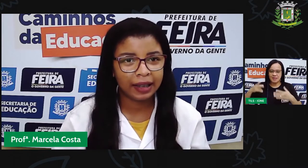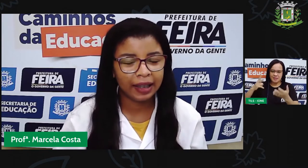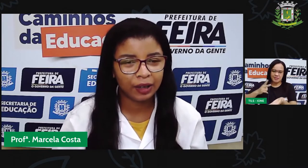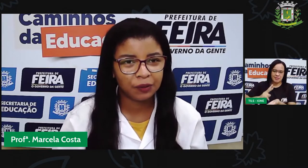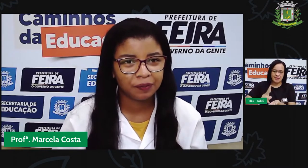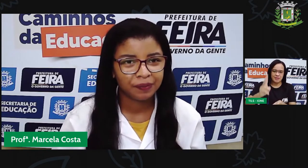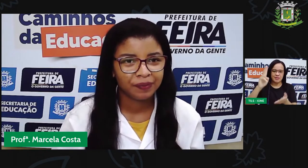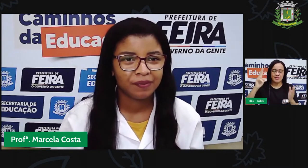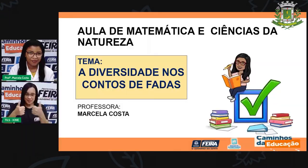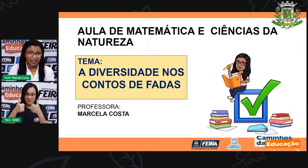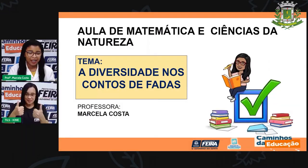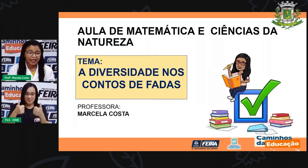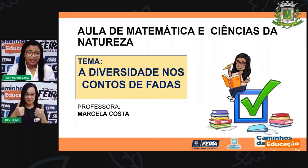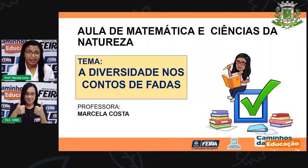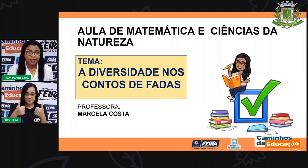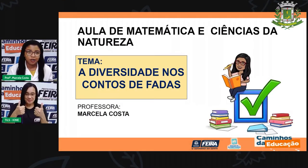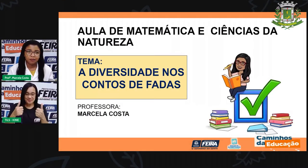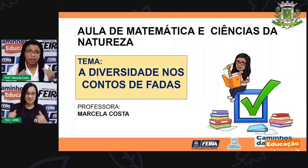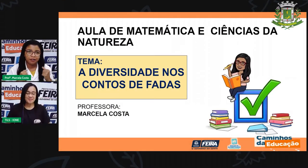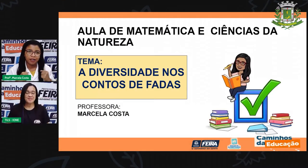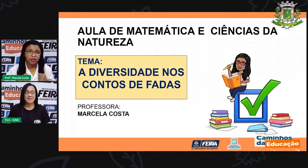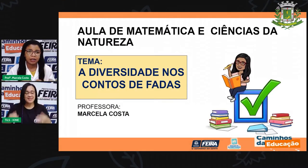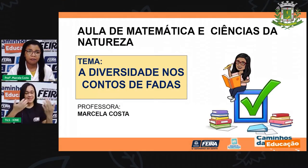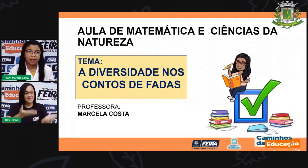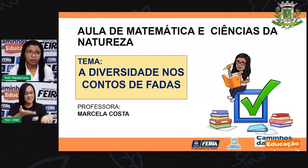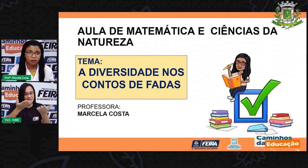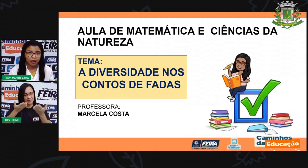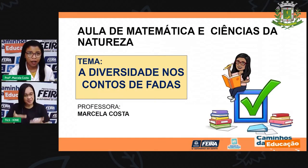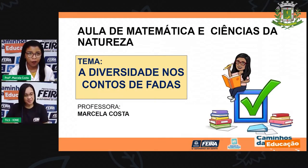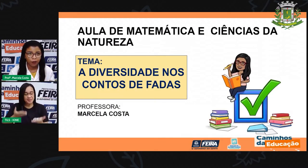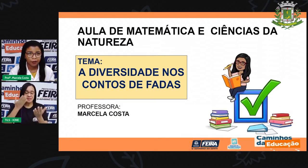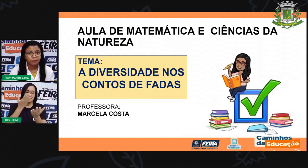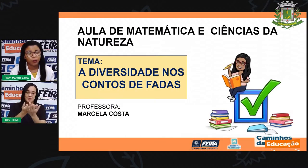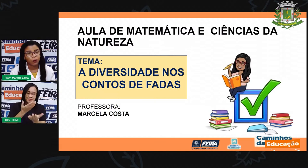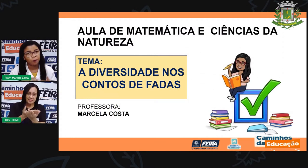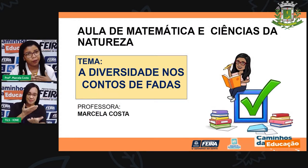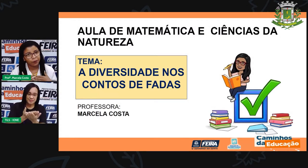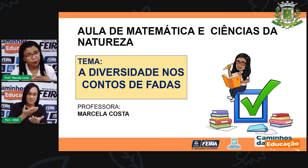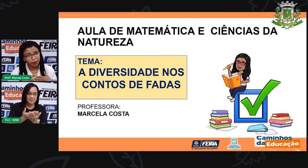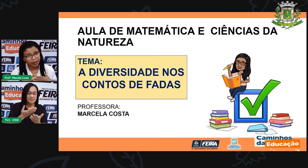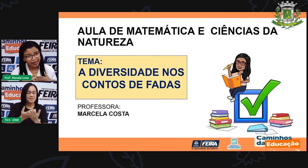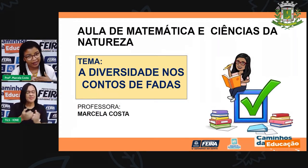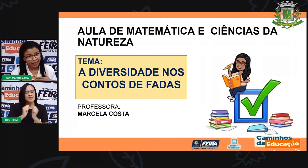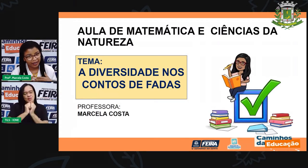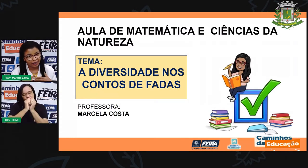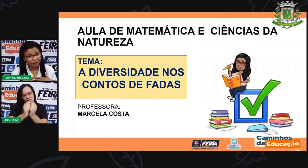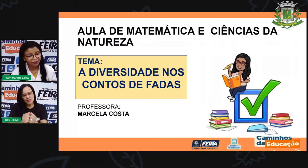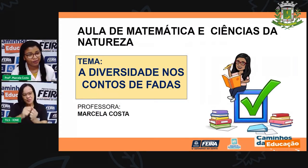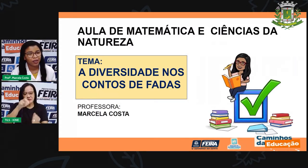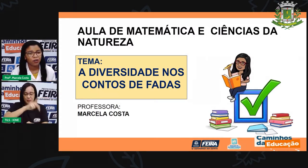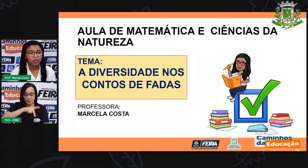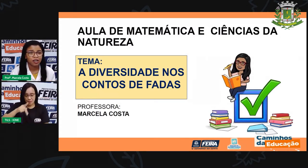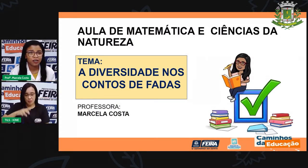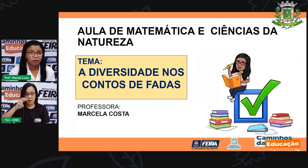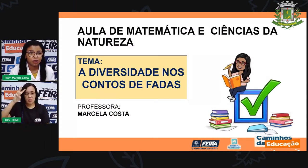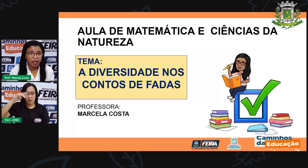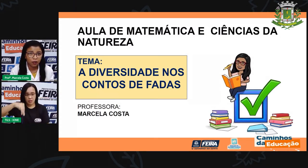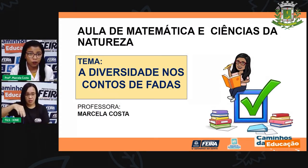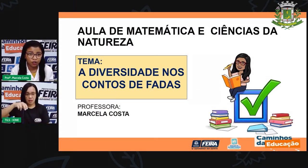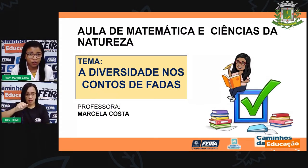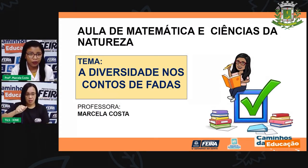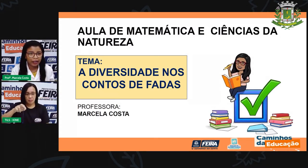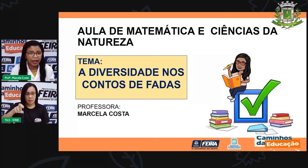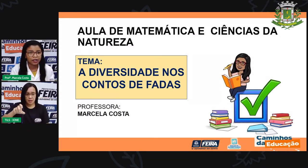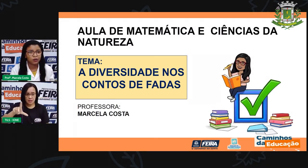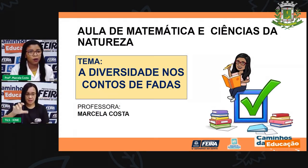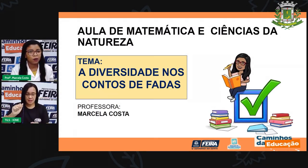aprendendo. Sejam bem-vindos a mais uma aula comigo, Pró Marcela. Hoje nós vamos dar